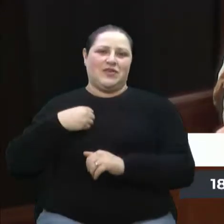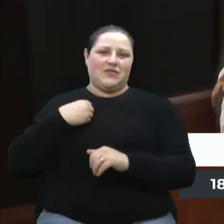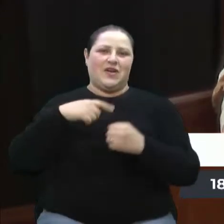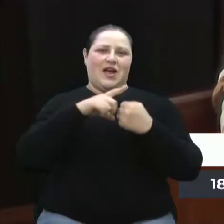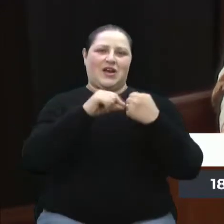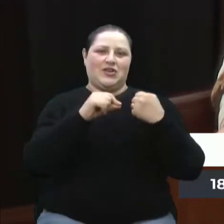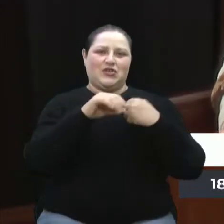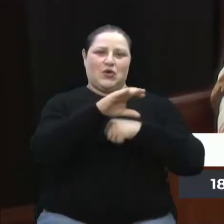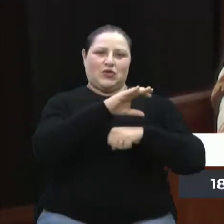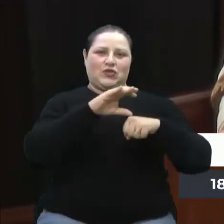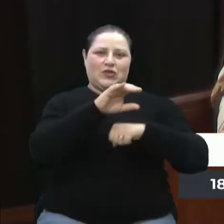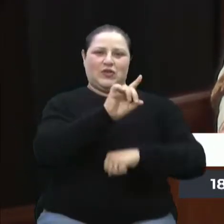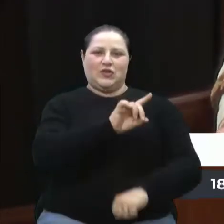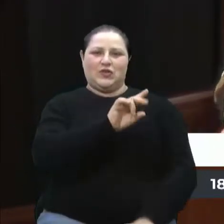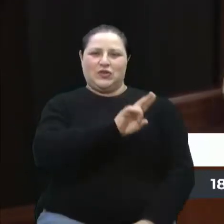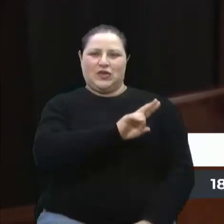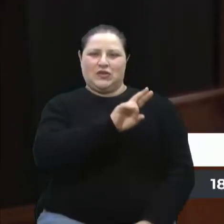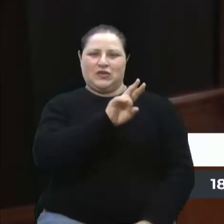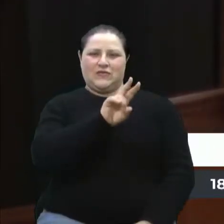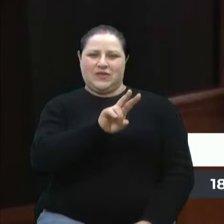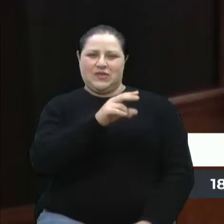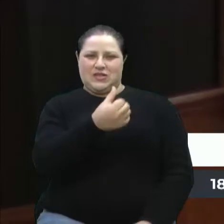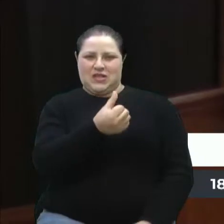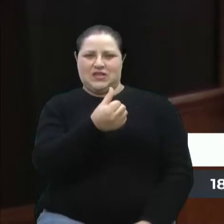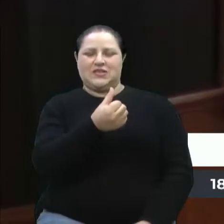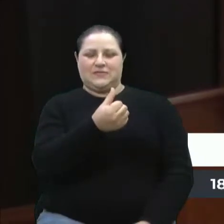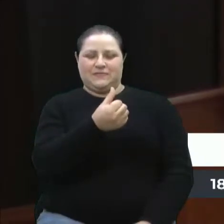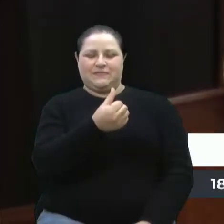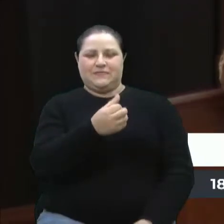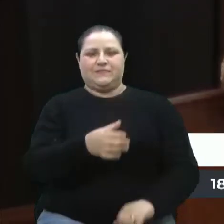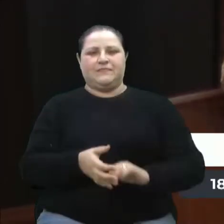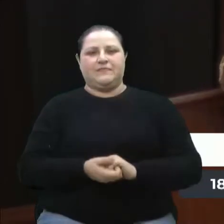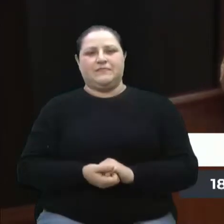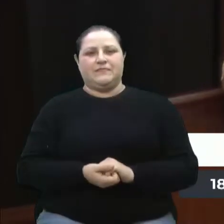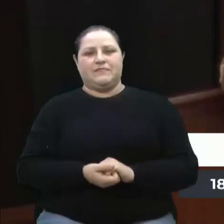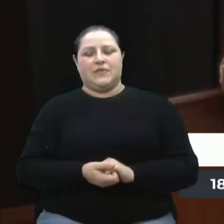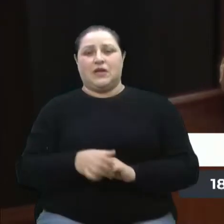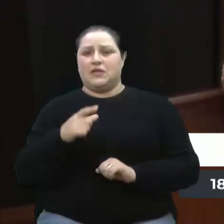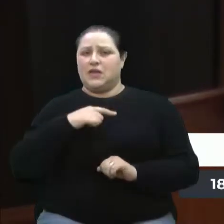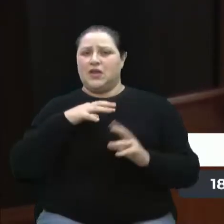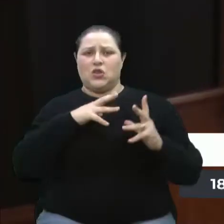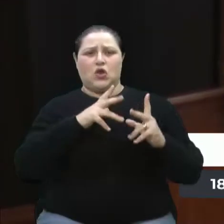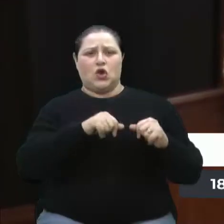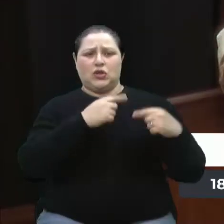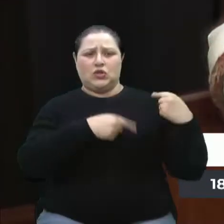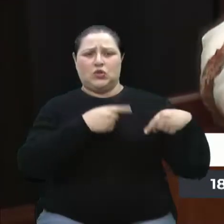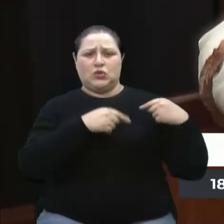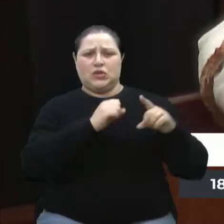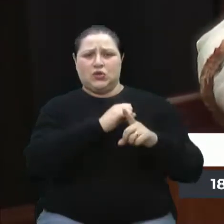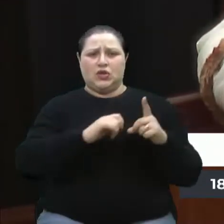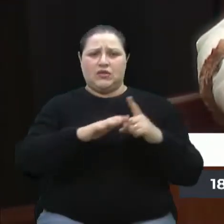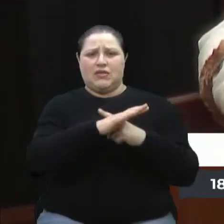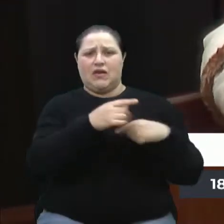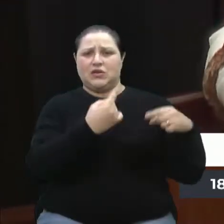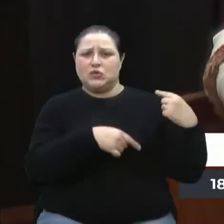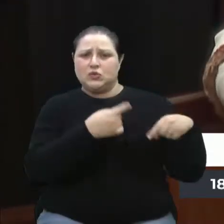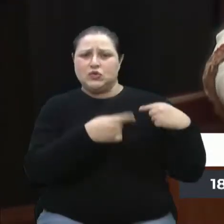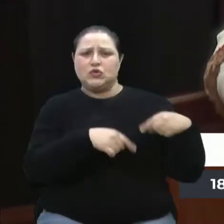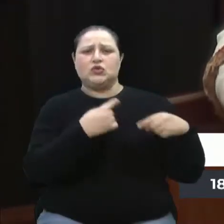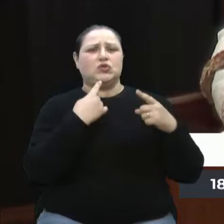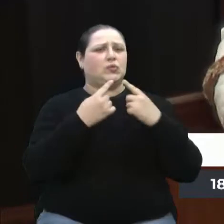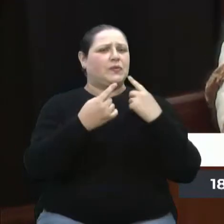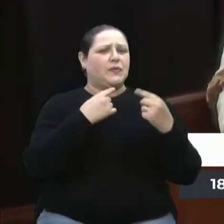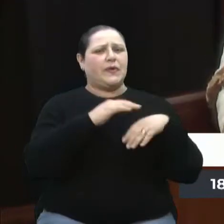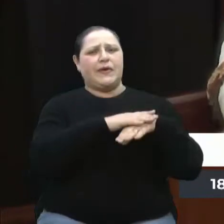226 da Constituição Federal. Quando está toda essa discussão, a sociedade discutindo a melhoria